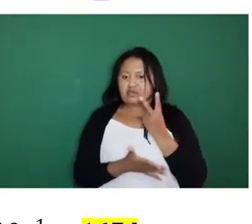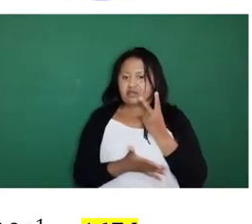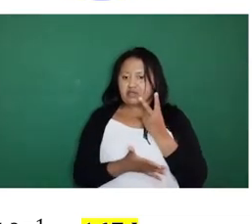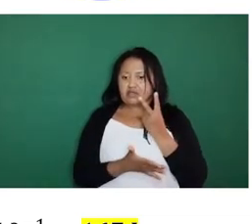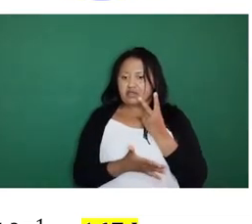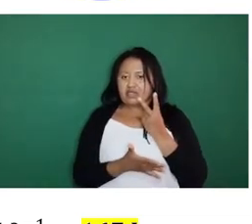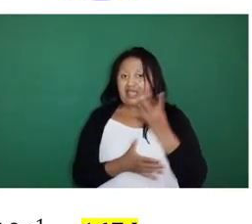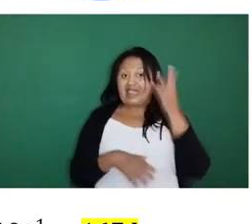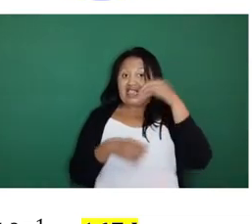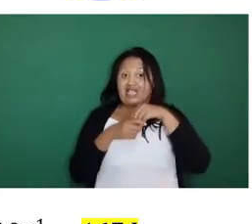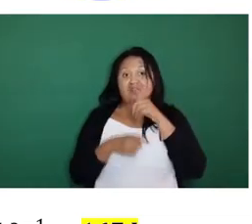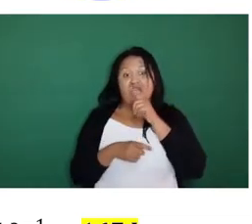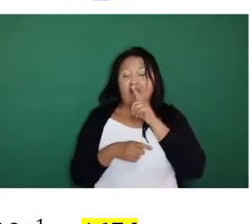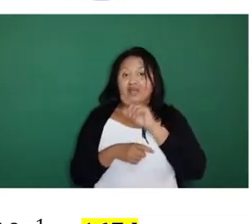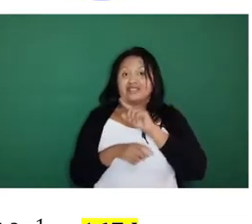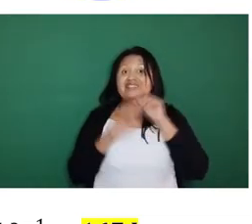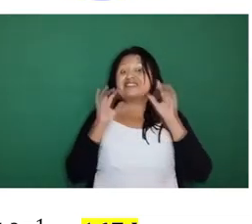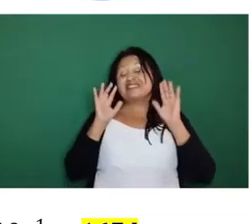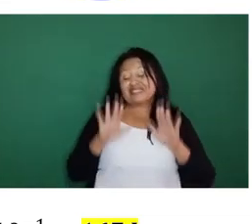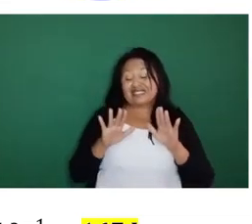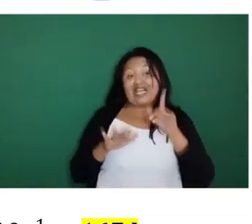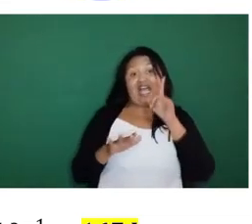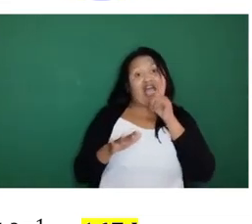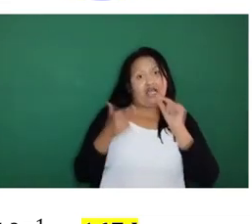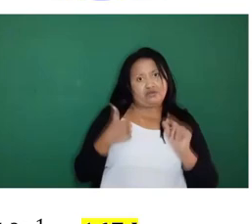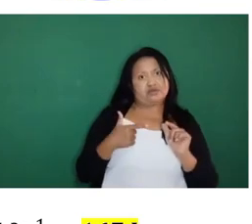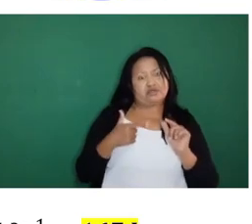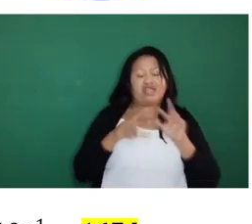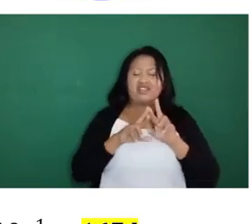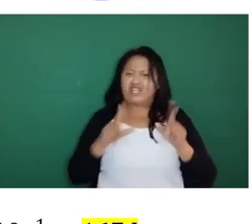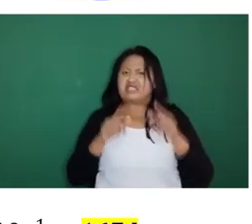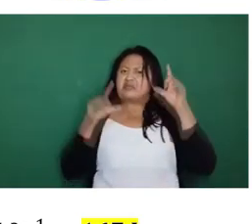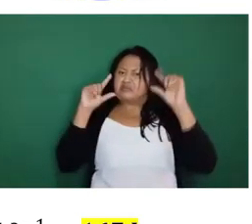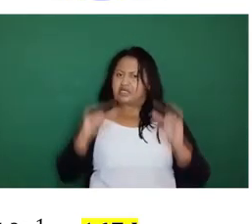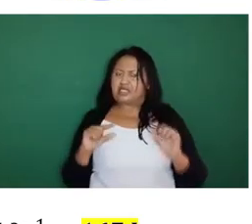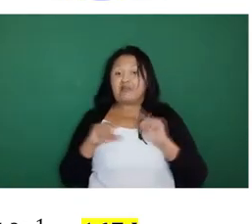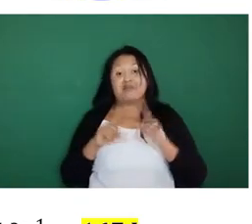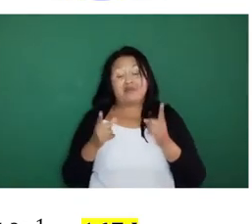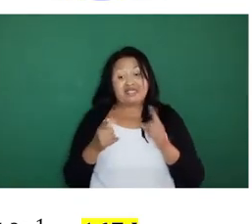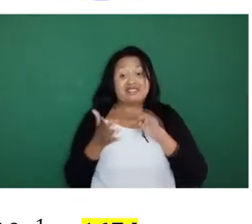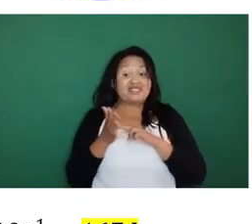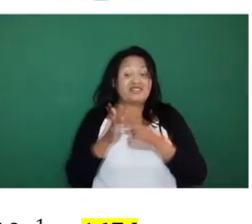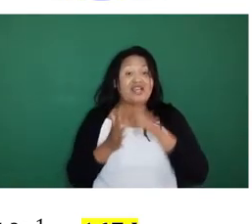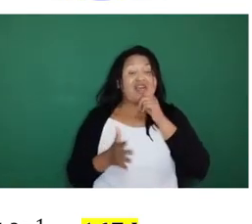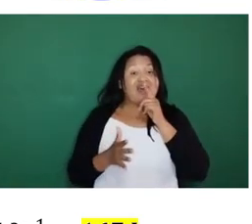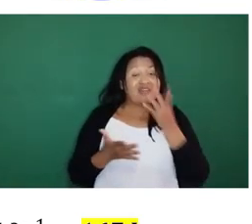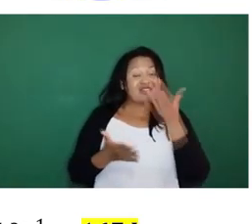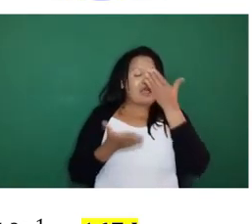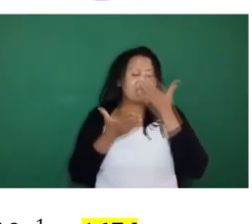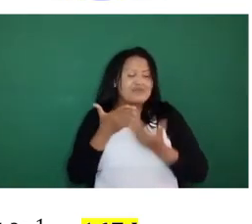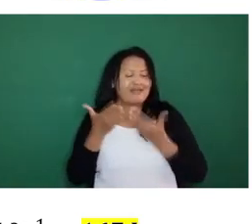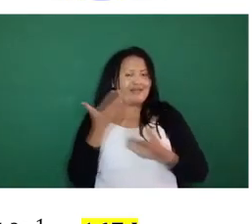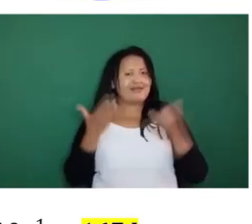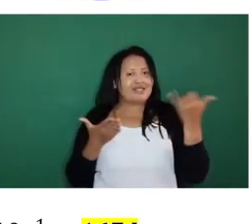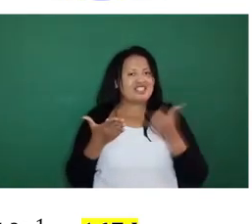na água foi pela água é uma diferença pequena mas isso quer dizer que a água ela tava perdendo